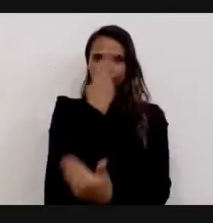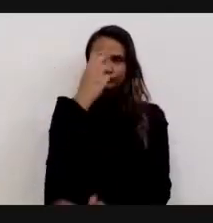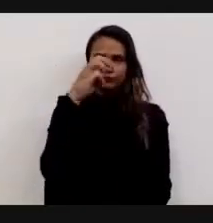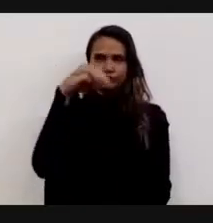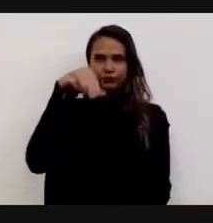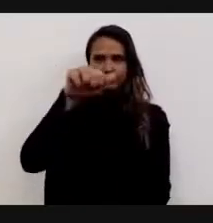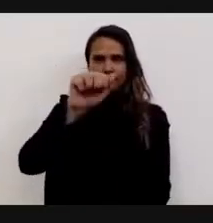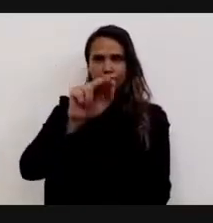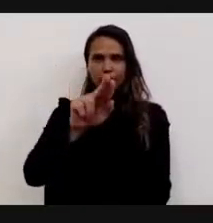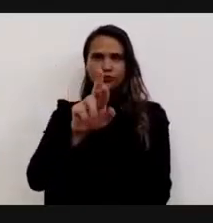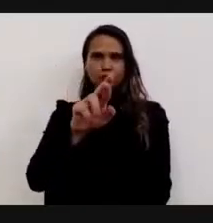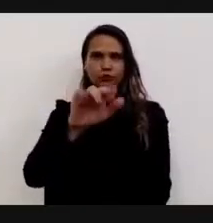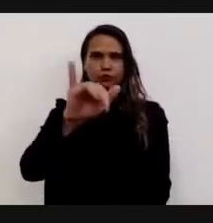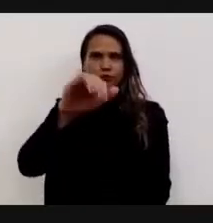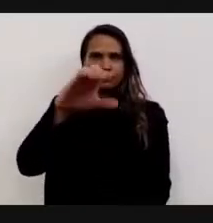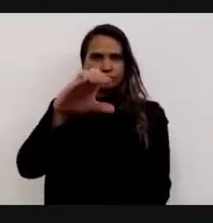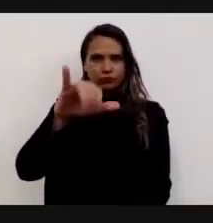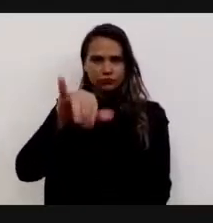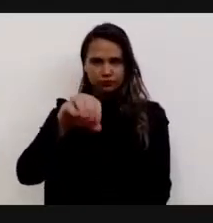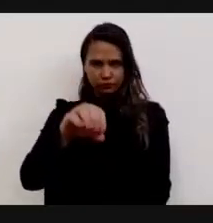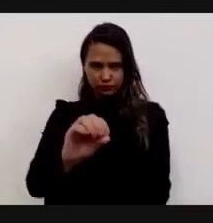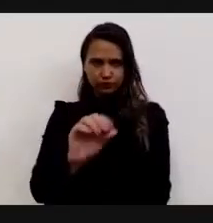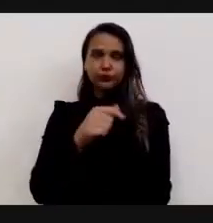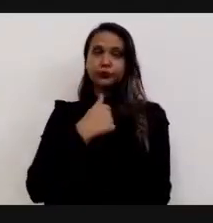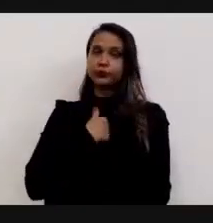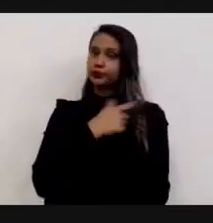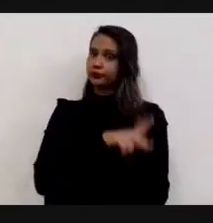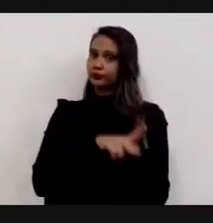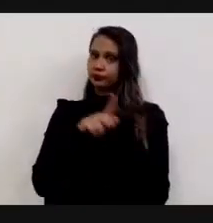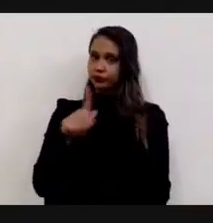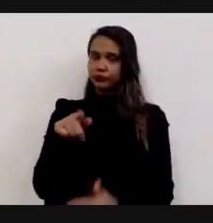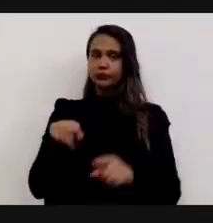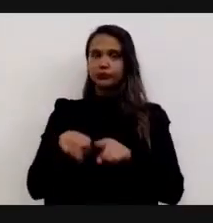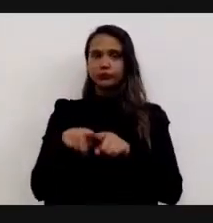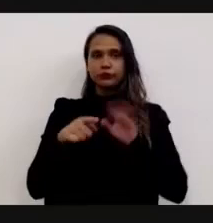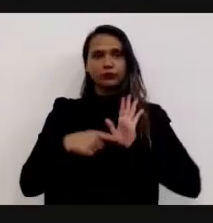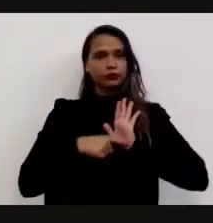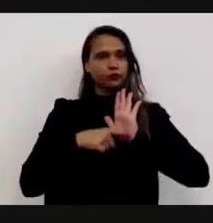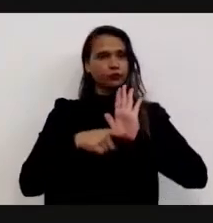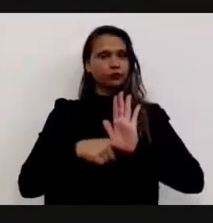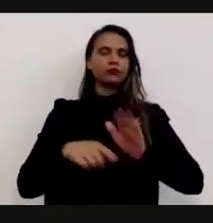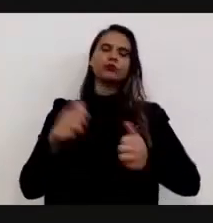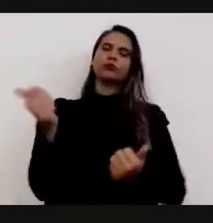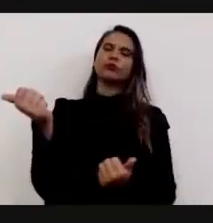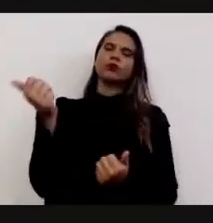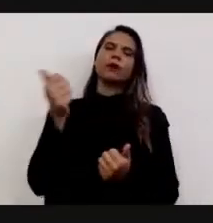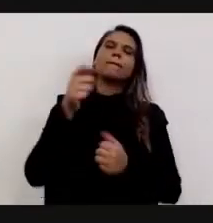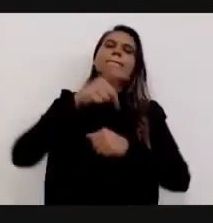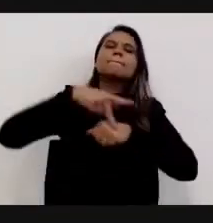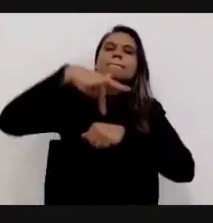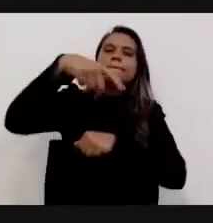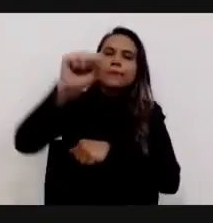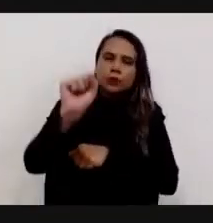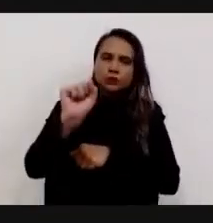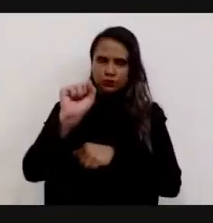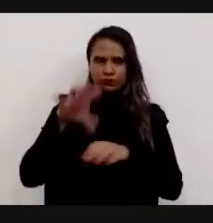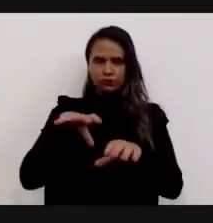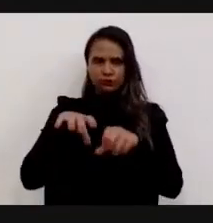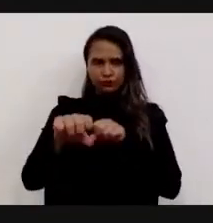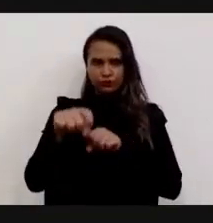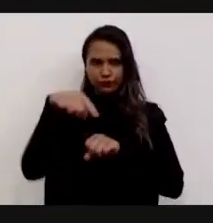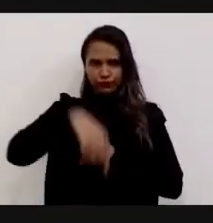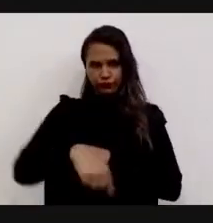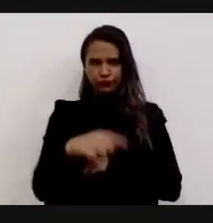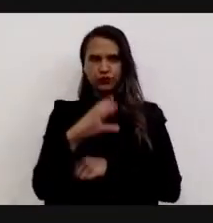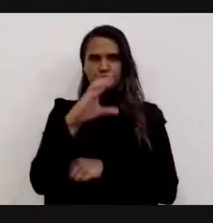Maurício Espínola, eu sou professor colaborador da pós-graduação aqui no CEFOR e coordenador de um dos